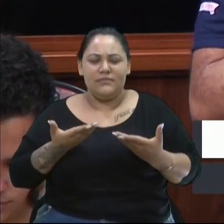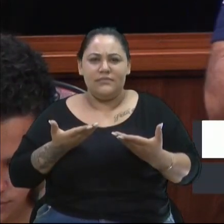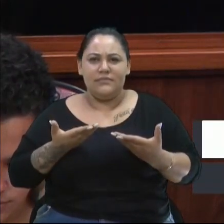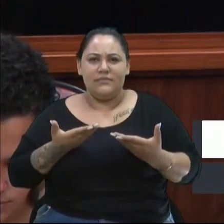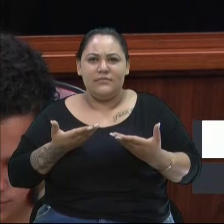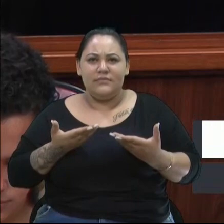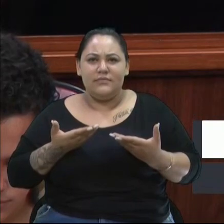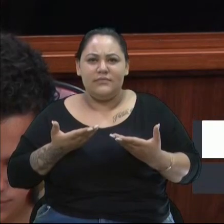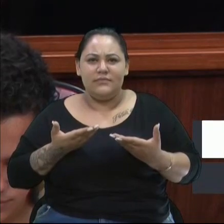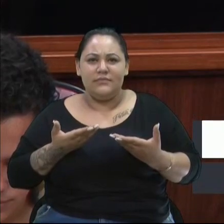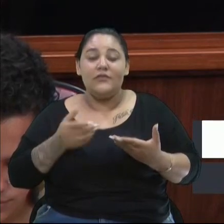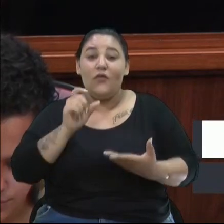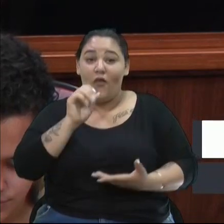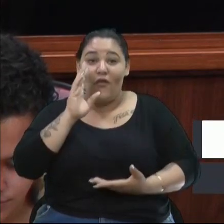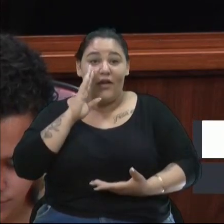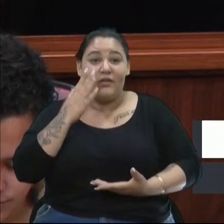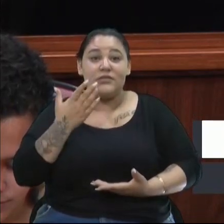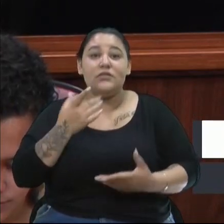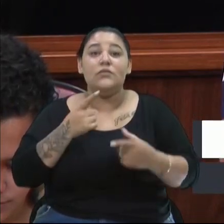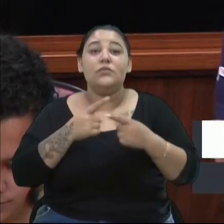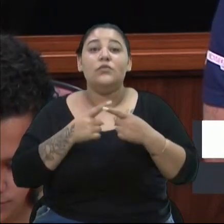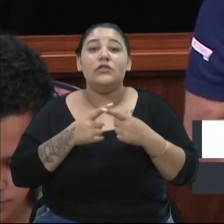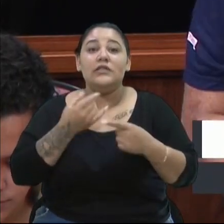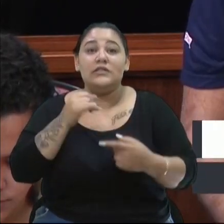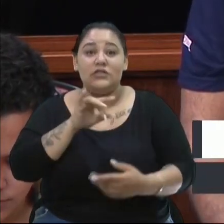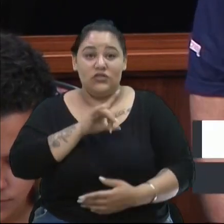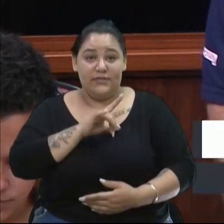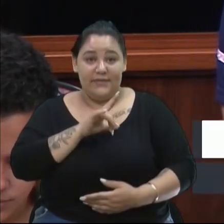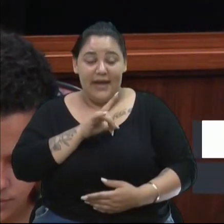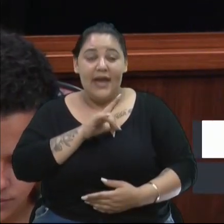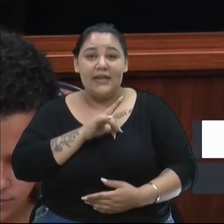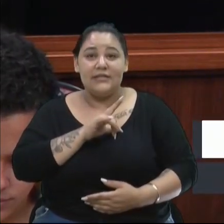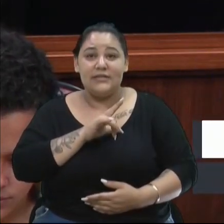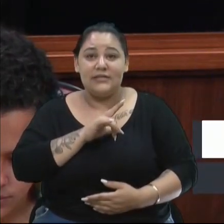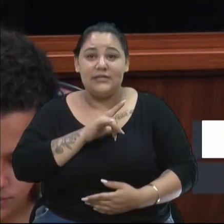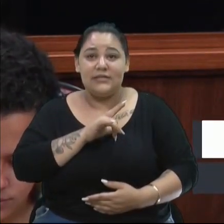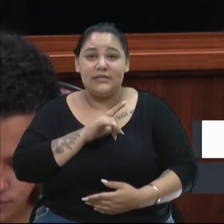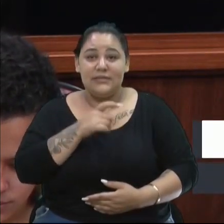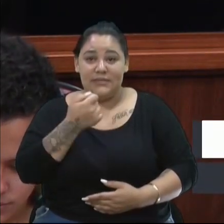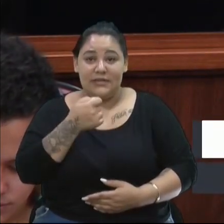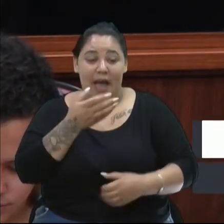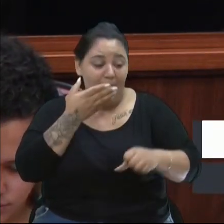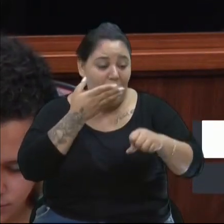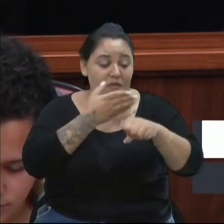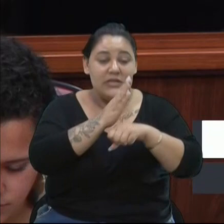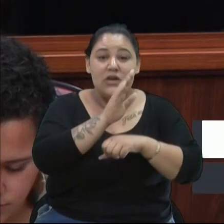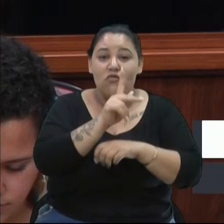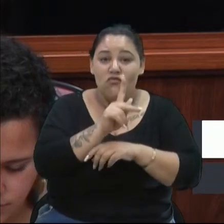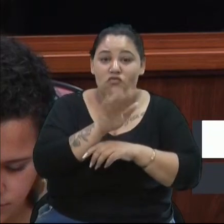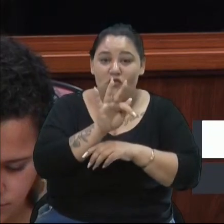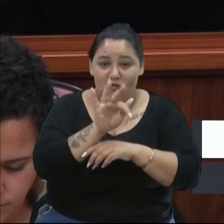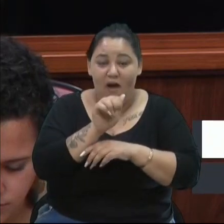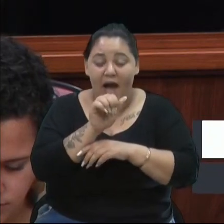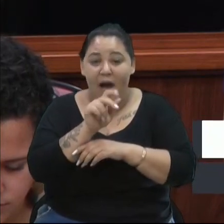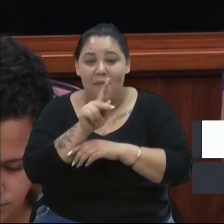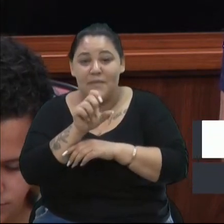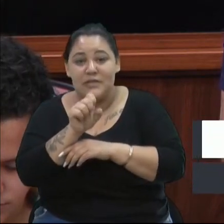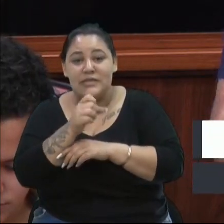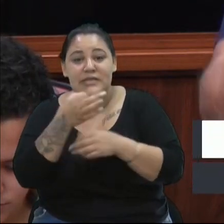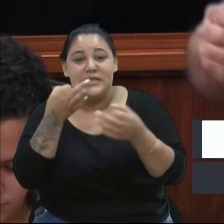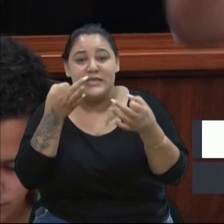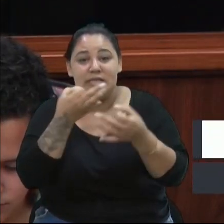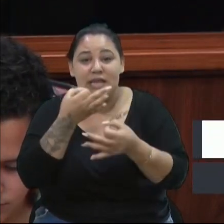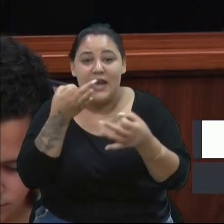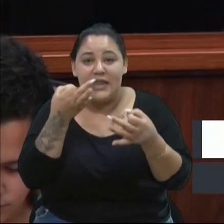Foi isso que aconteceu. Porque se tivesse passado pelo Conselho Deliberativo do FAPS, certamente